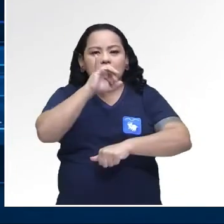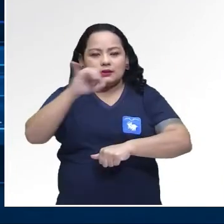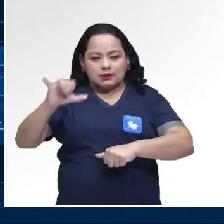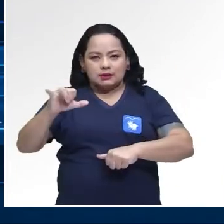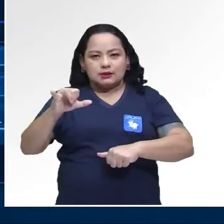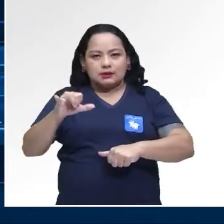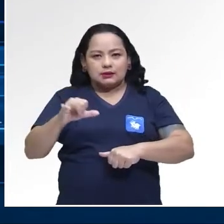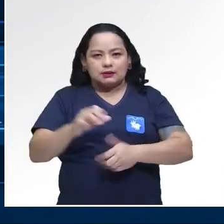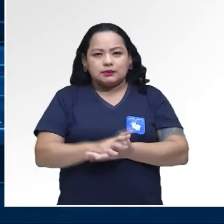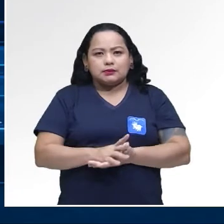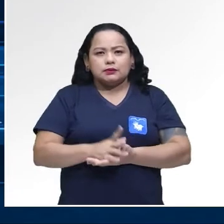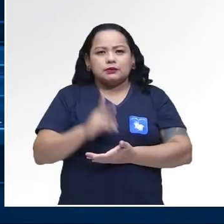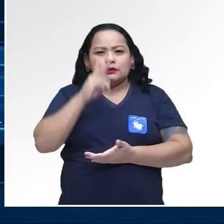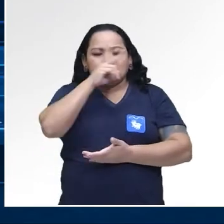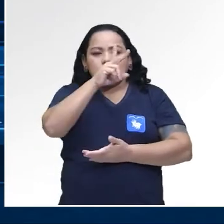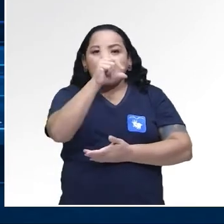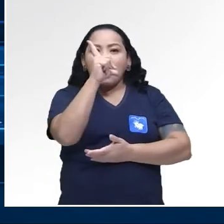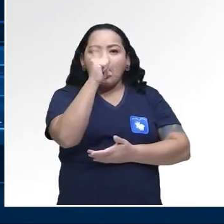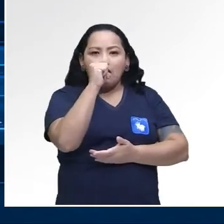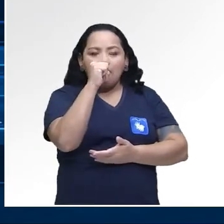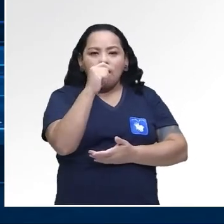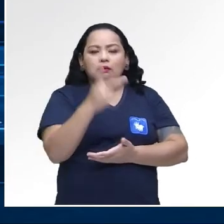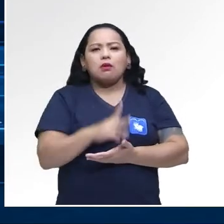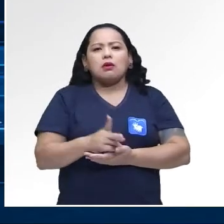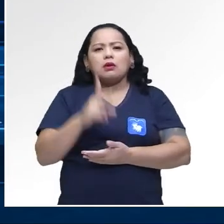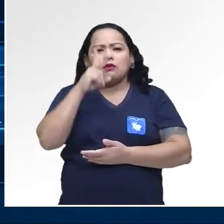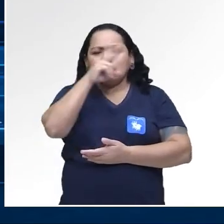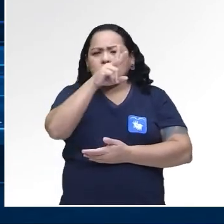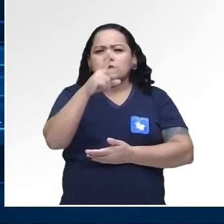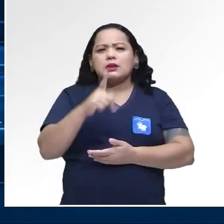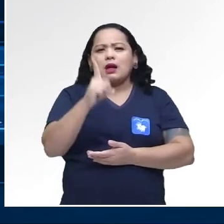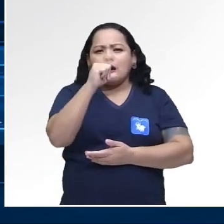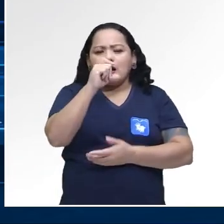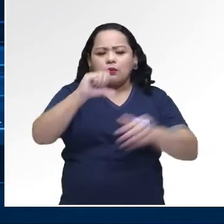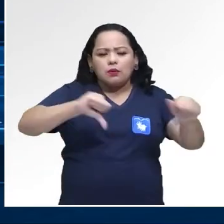energia potencial da água, a força da água, em